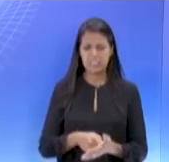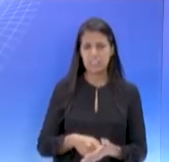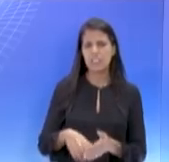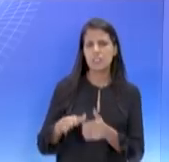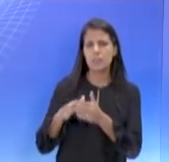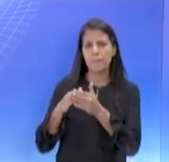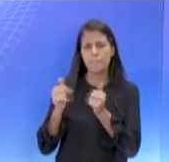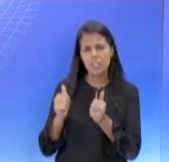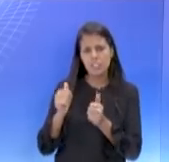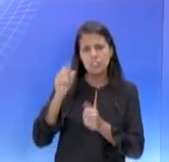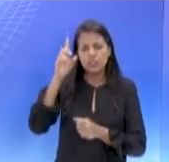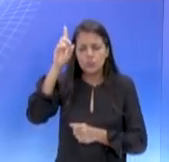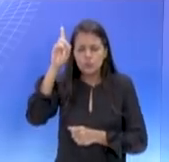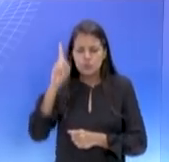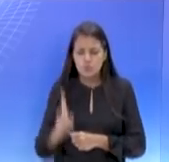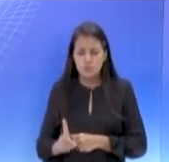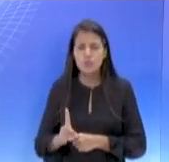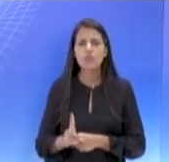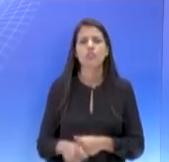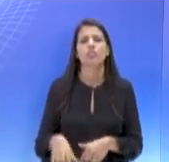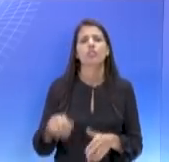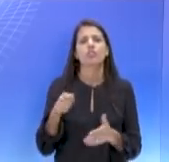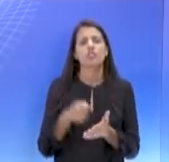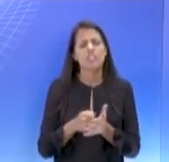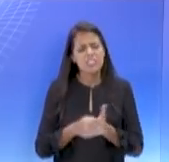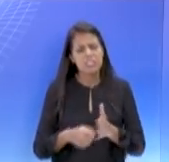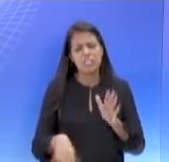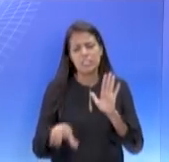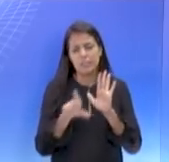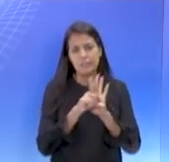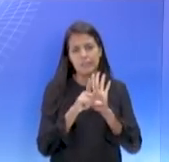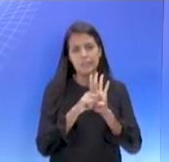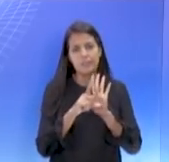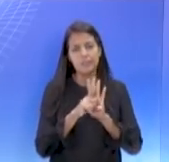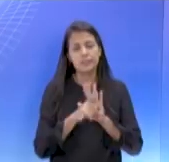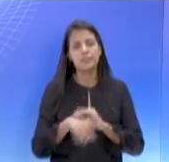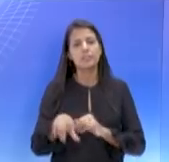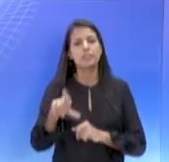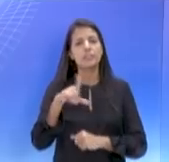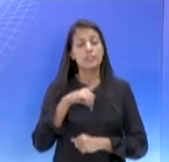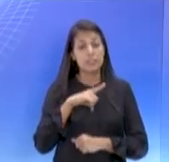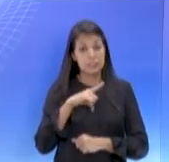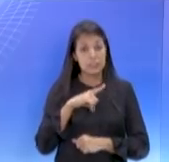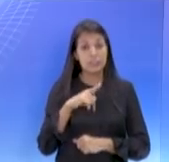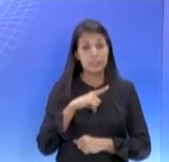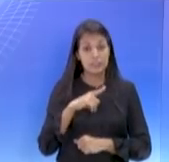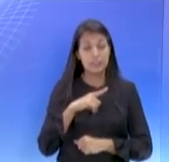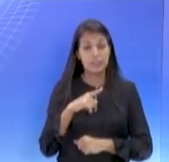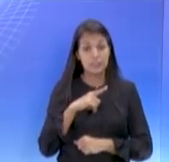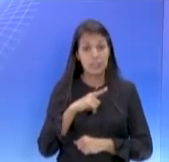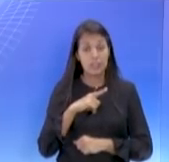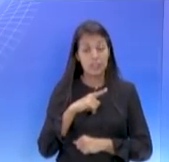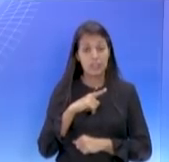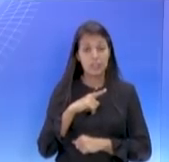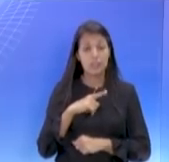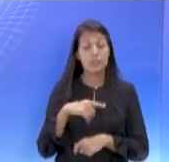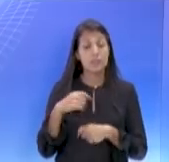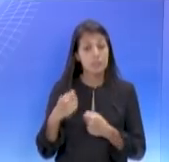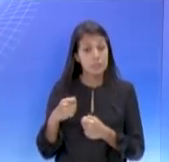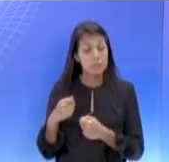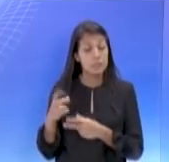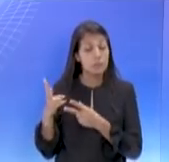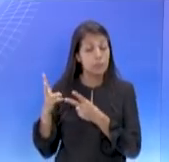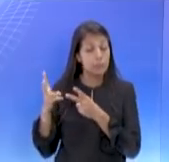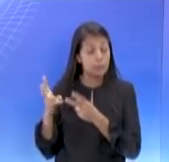desse preceito normativo, dessa lei, tem em vista a vinculação histórica fundamental